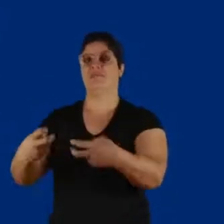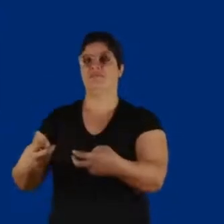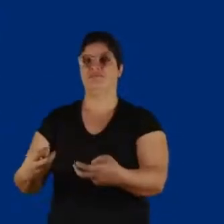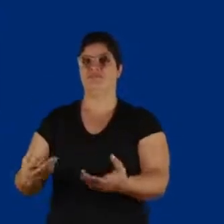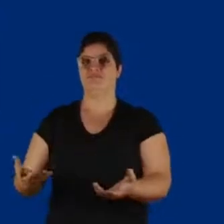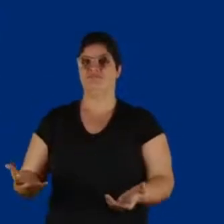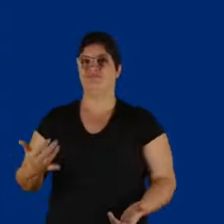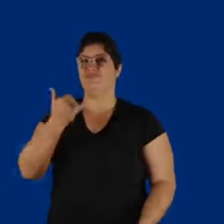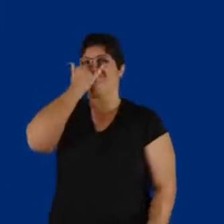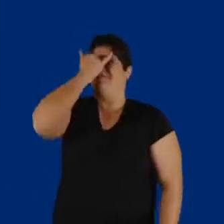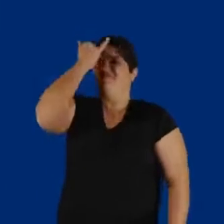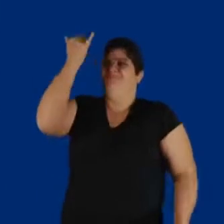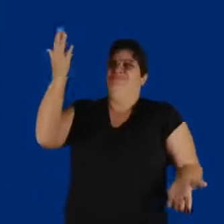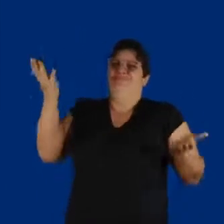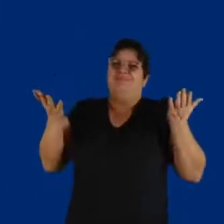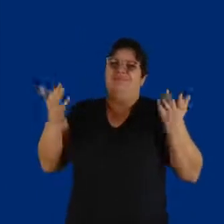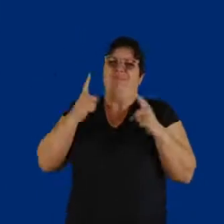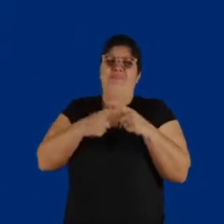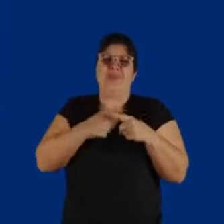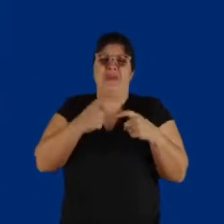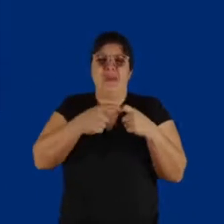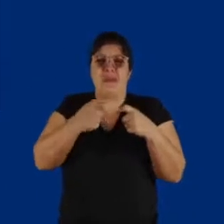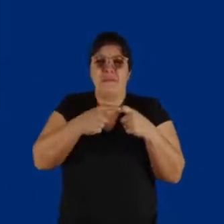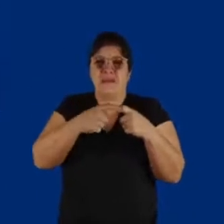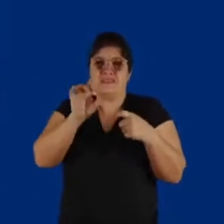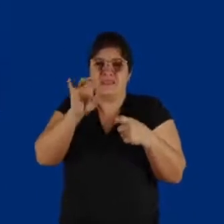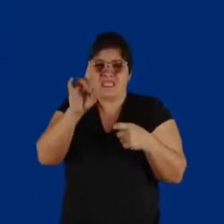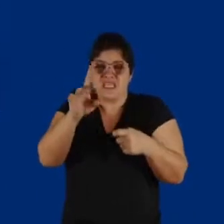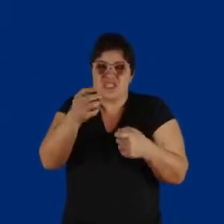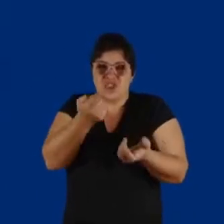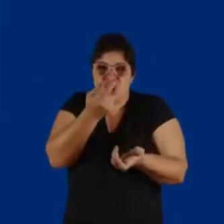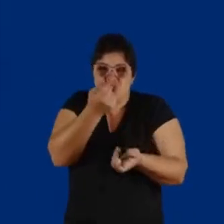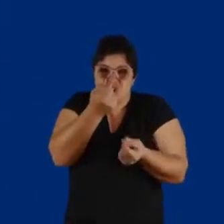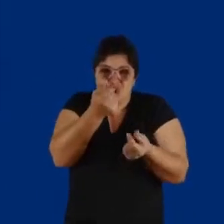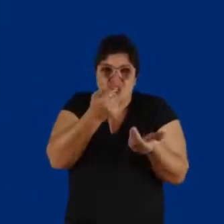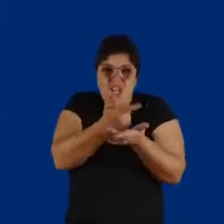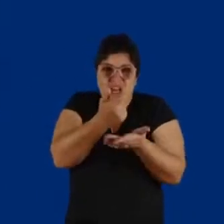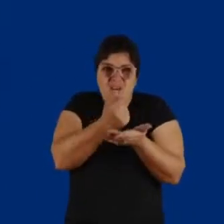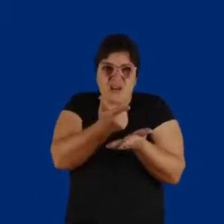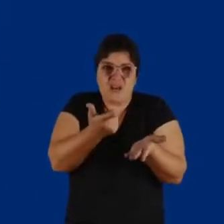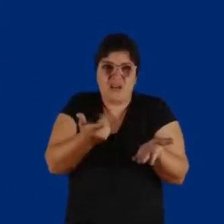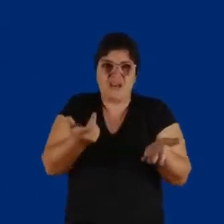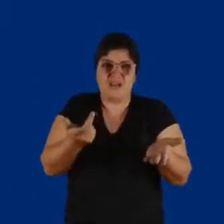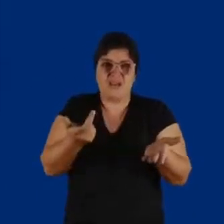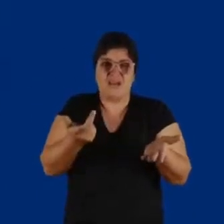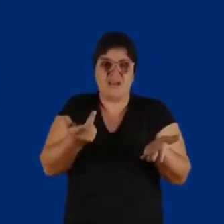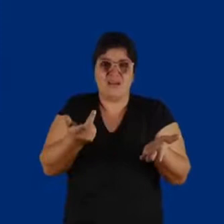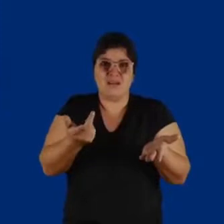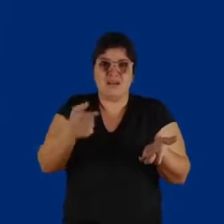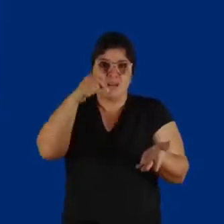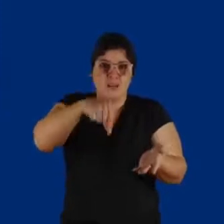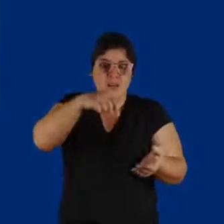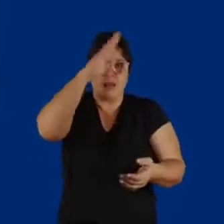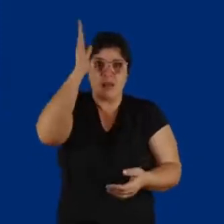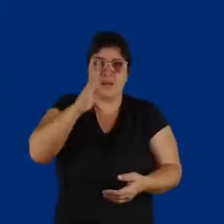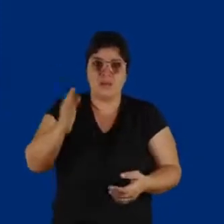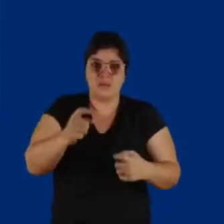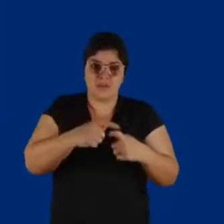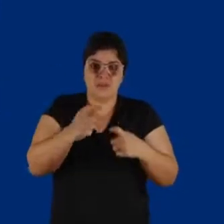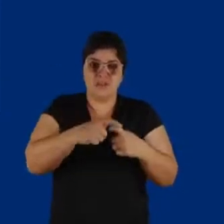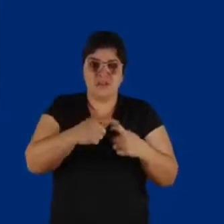está respondendo ao dinheiro. E a medicina pública brasileira está desmontada, está sendo